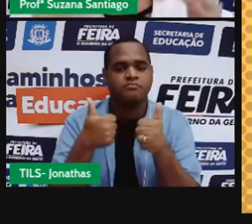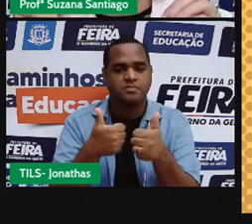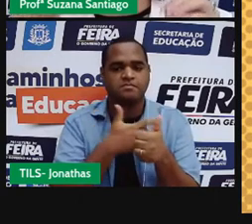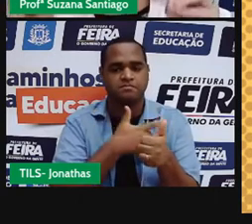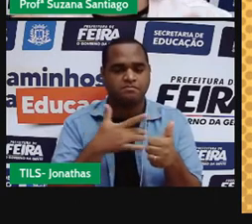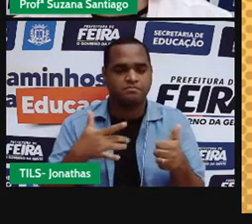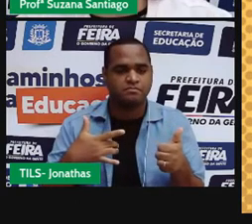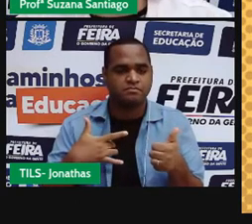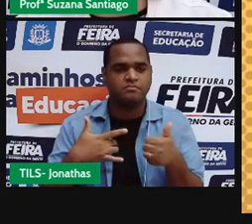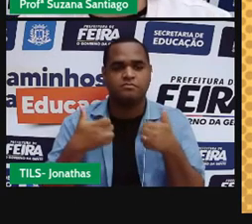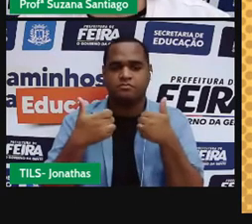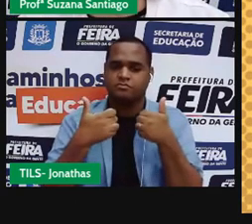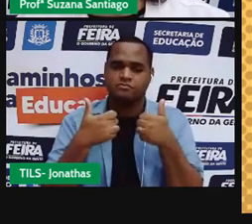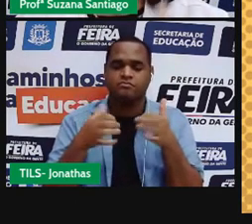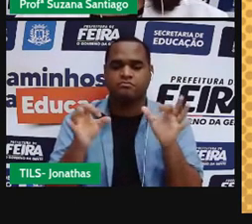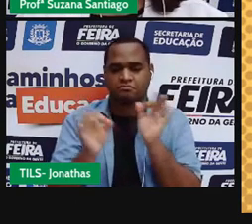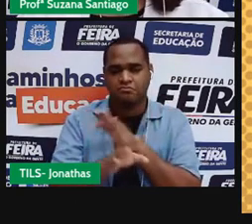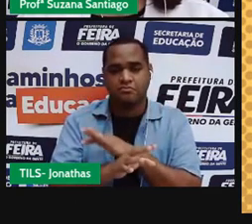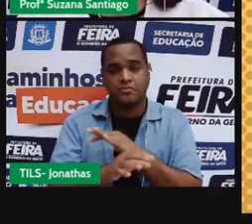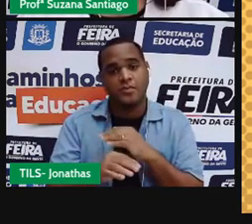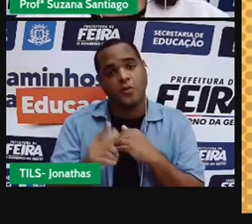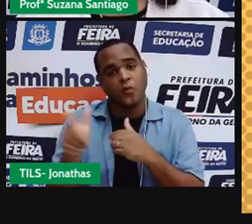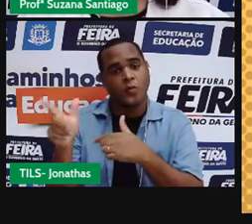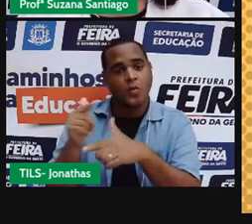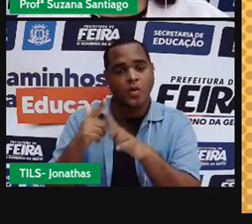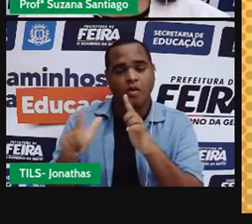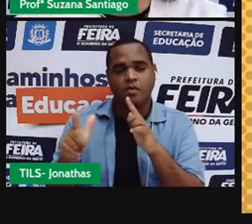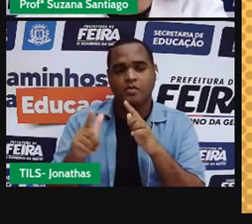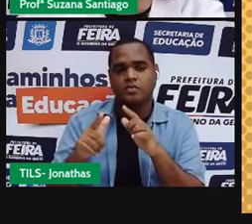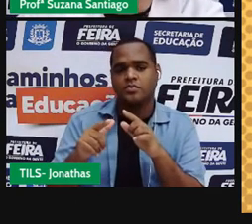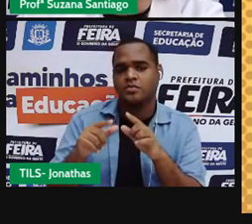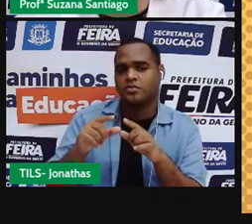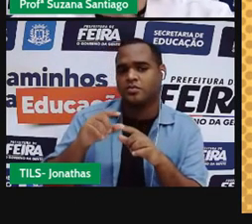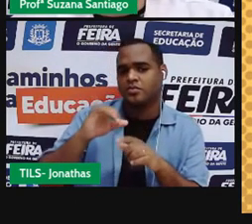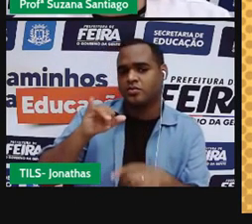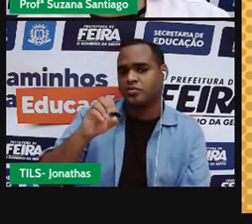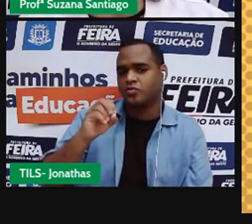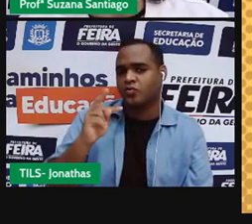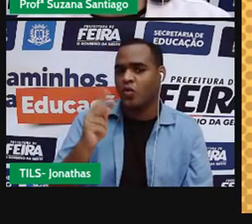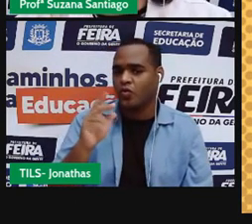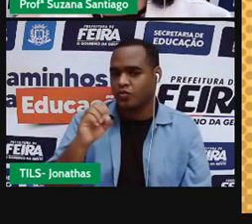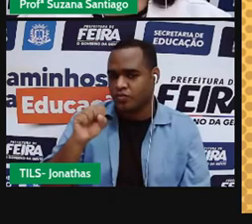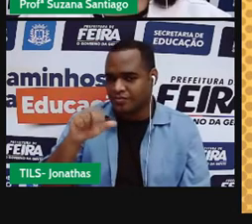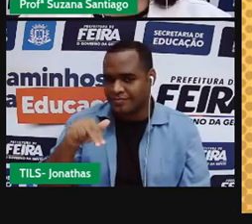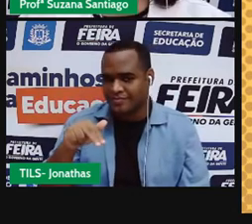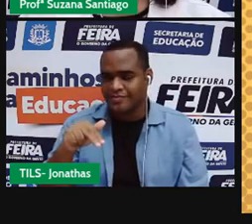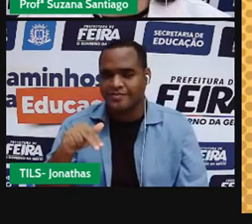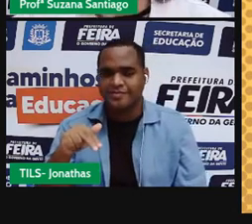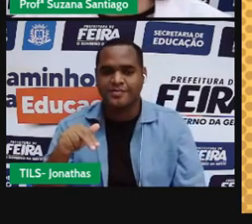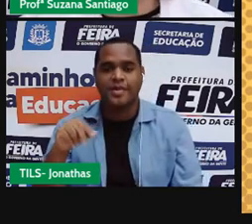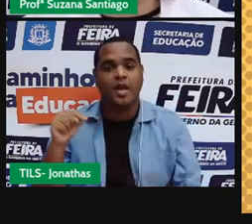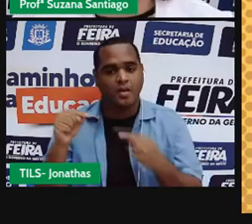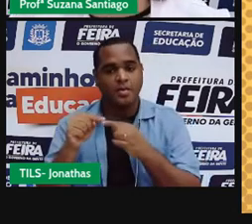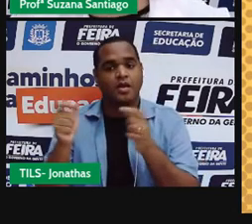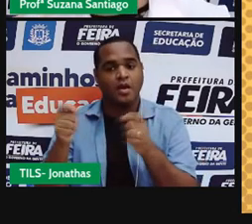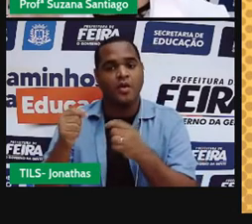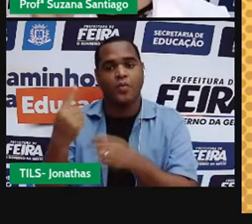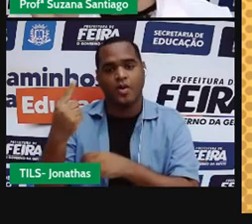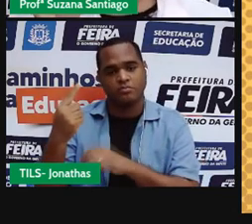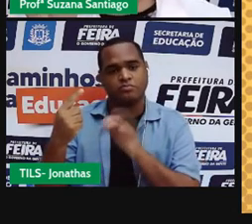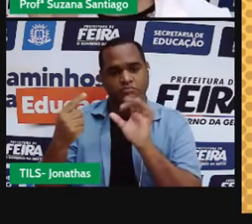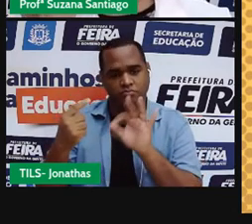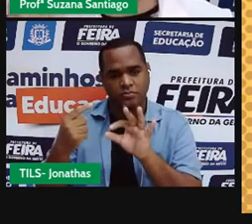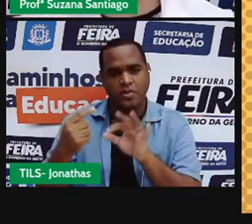entra como imunizado. Outras vacinas, como é o caso da Janssen, só precisa de uma e aí está imunizado. Mas essas duas têm que